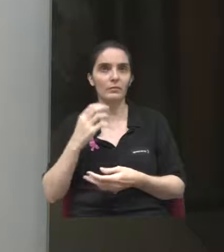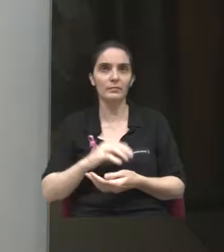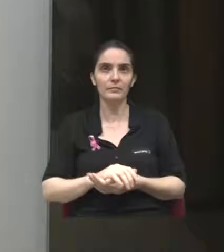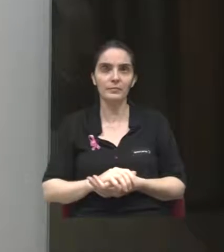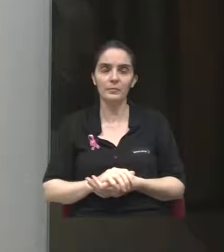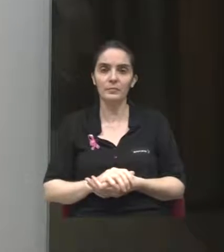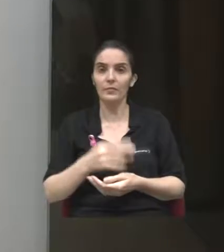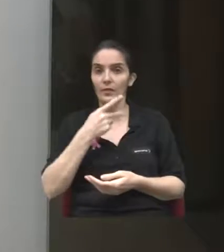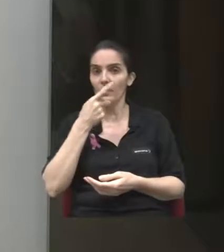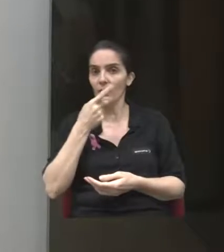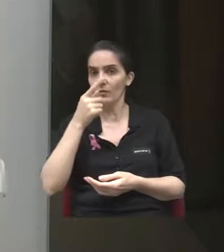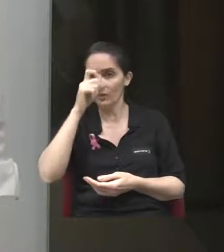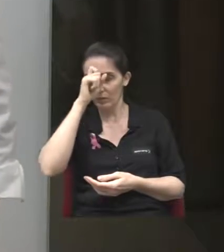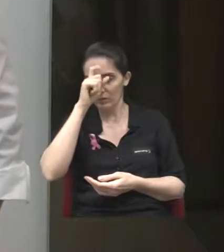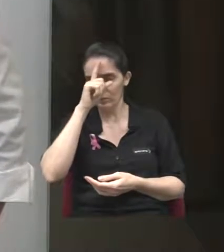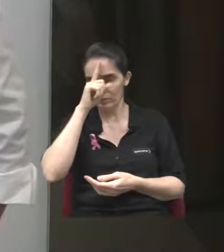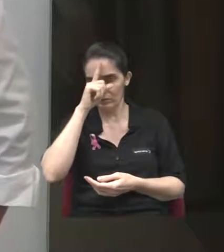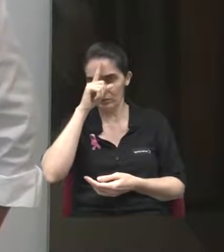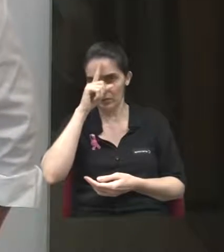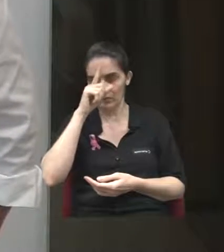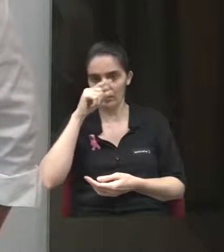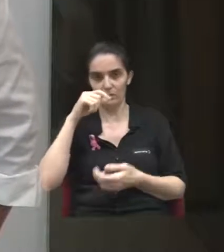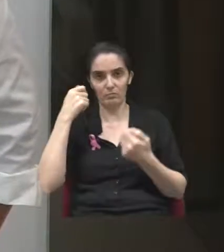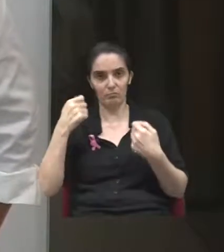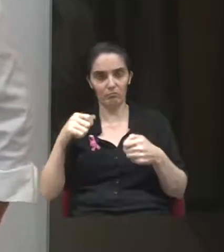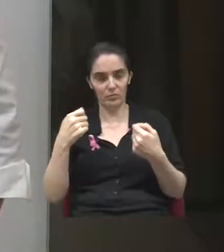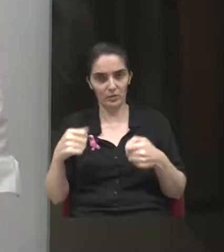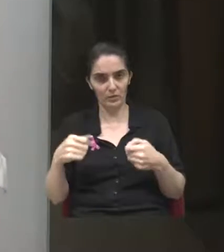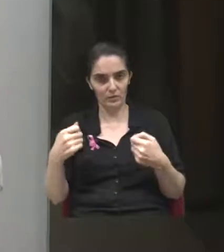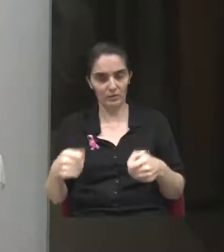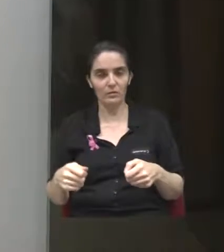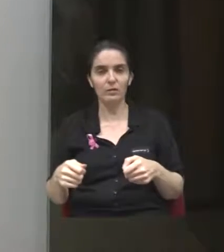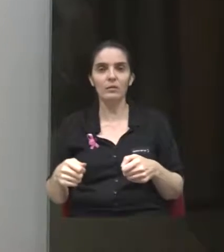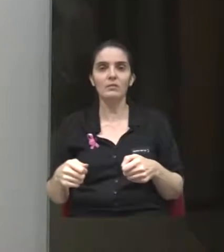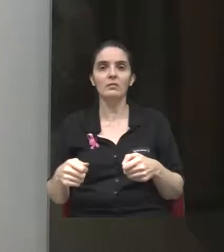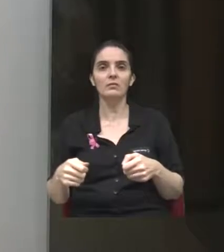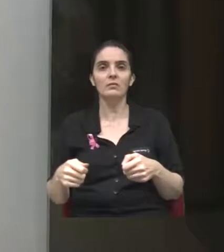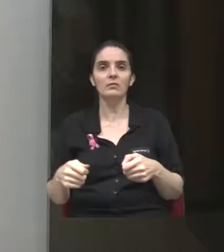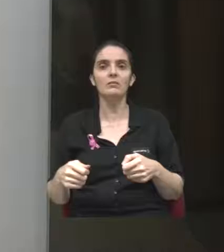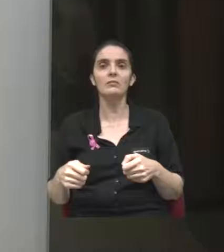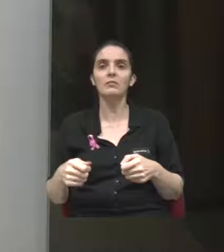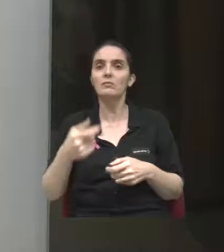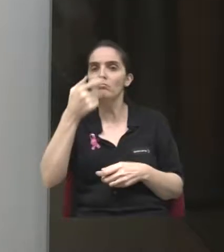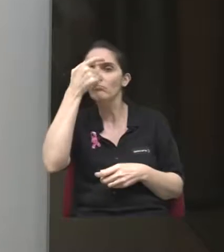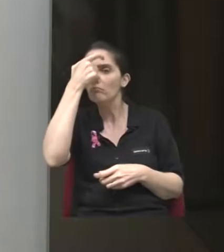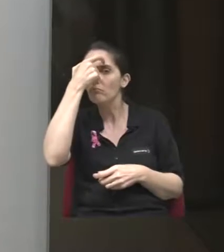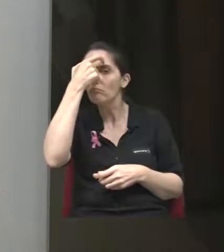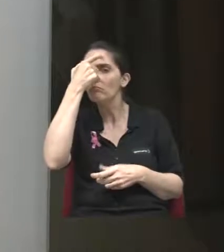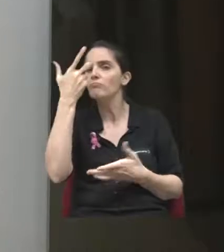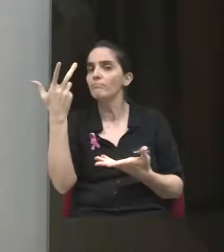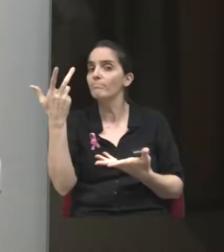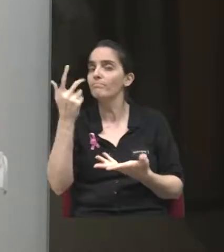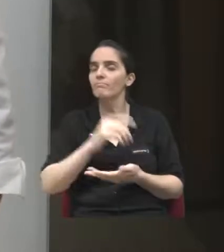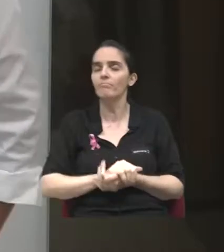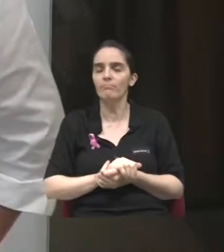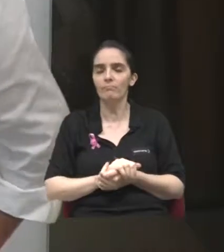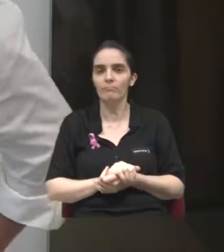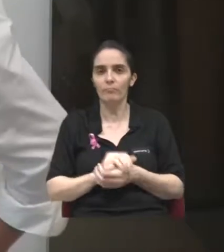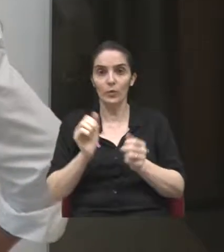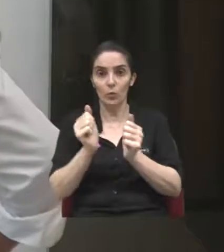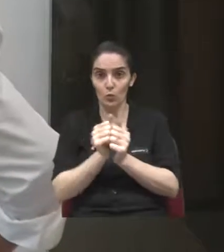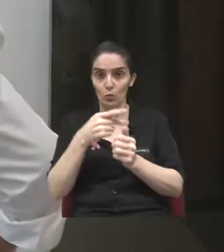hospitais passassem a ter essa conscientização junto aos pais, do